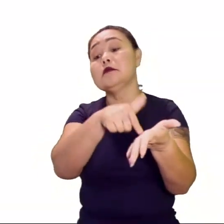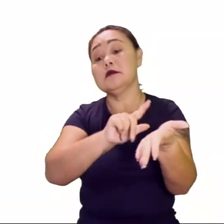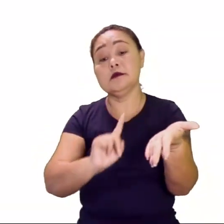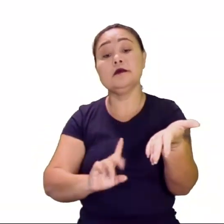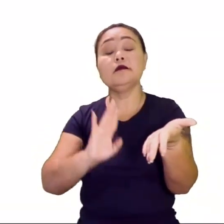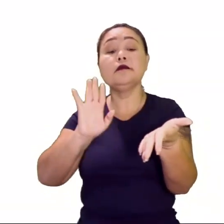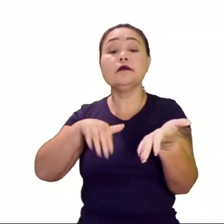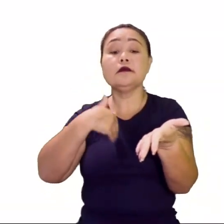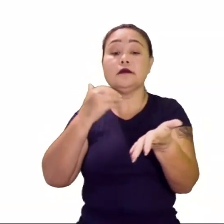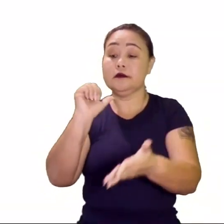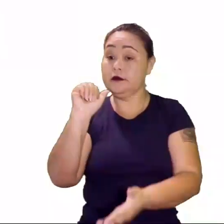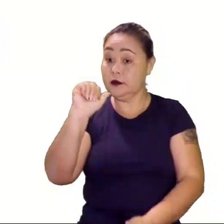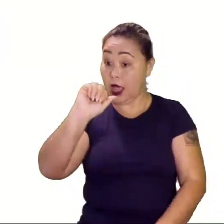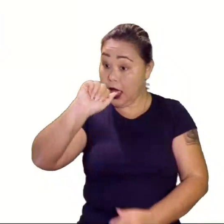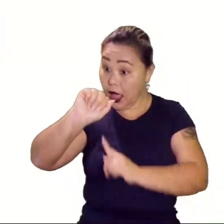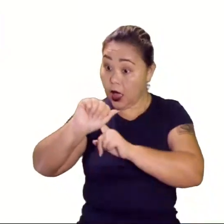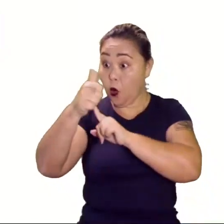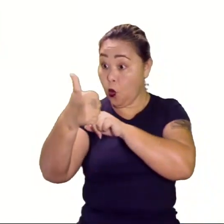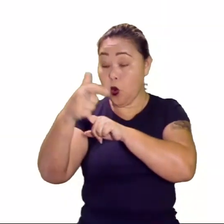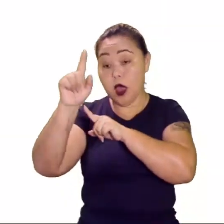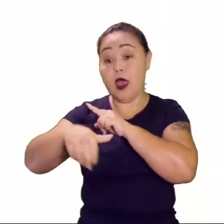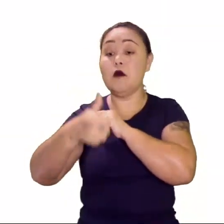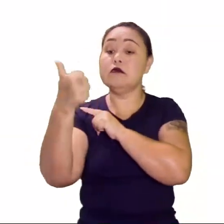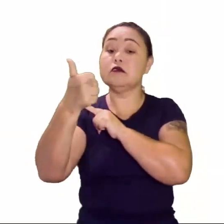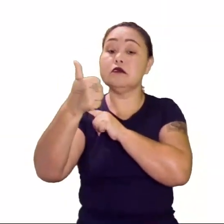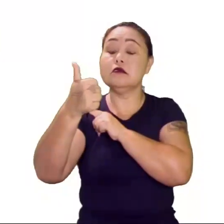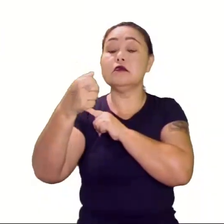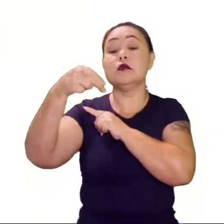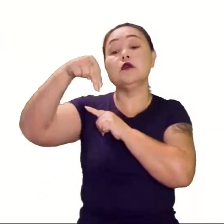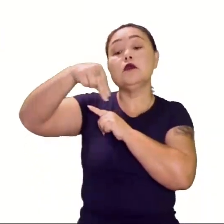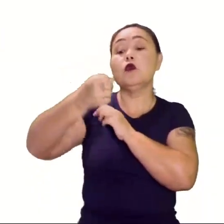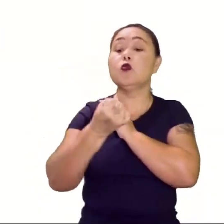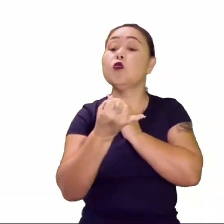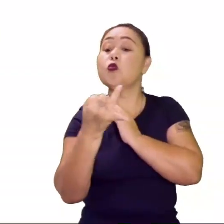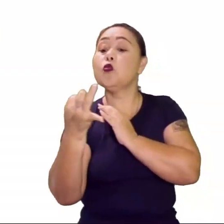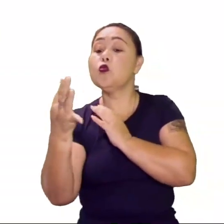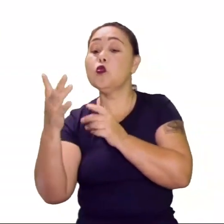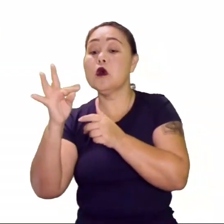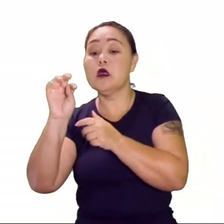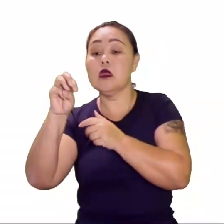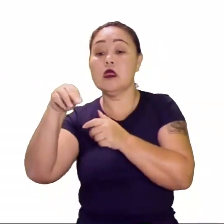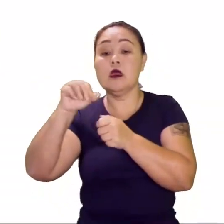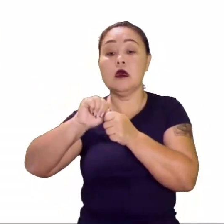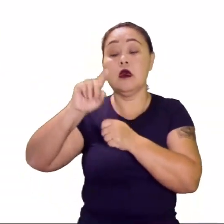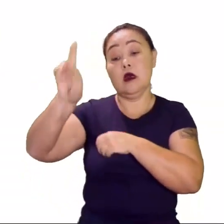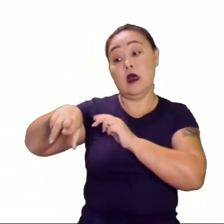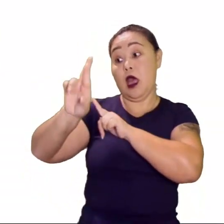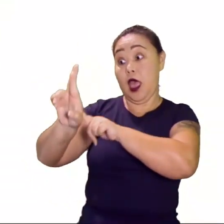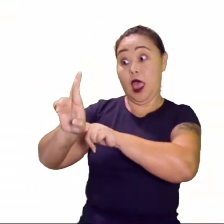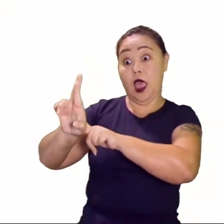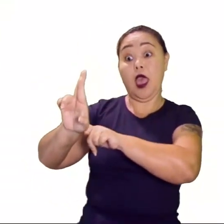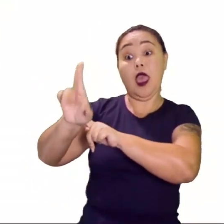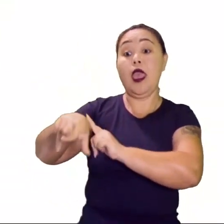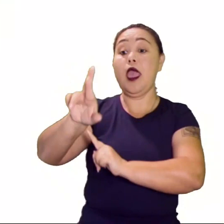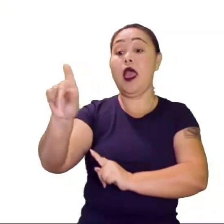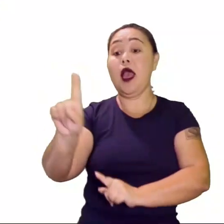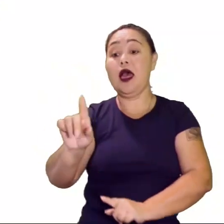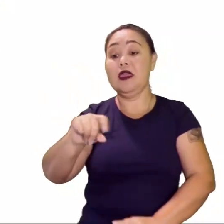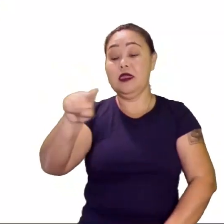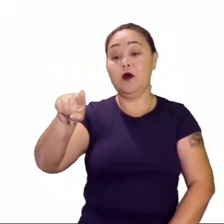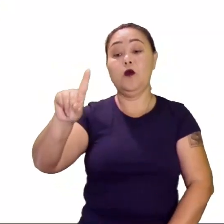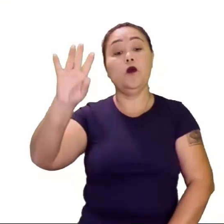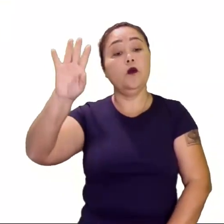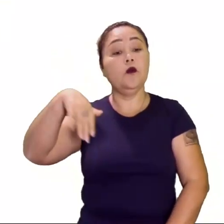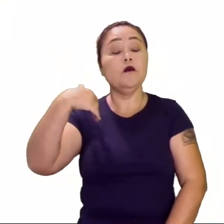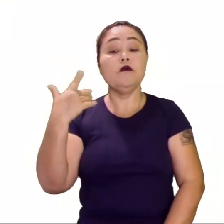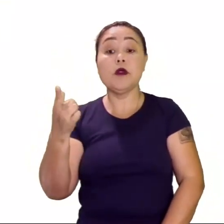questionando, né? O A1 é o primeiro termo, o N é a nossa quantidade de termos e o R a nossa razão, tá? E